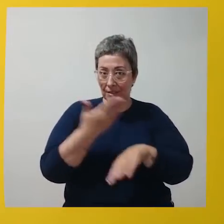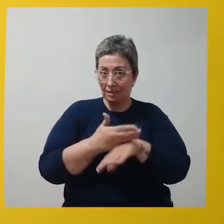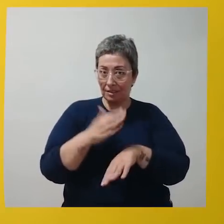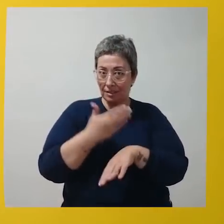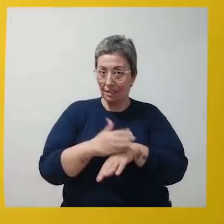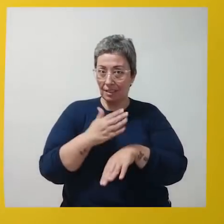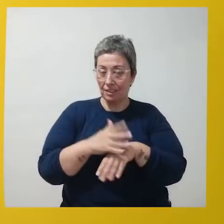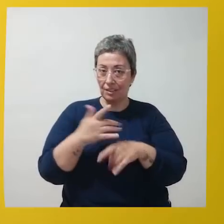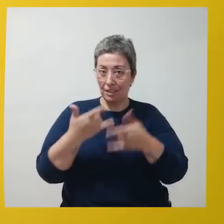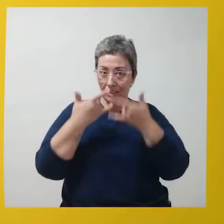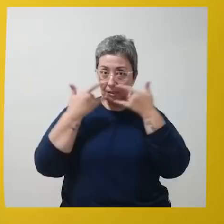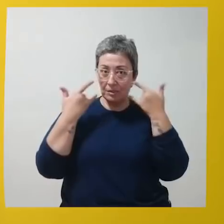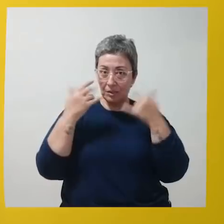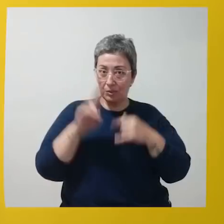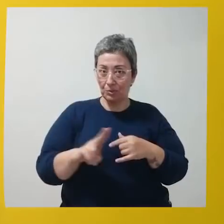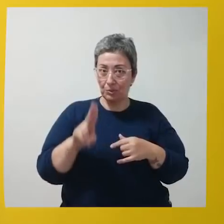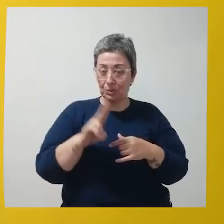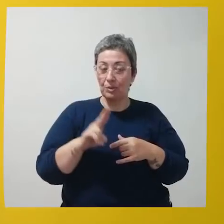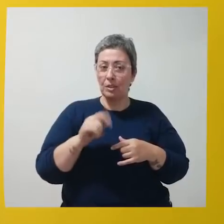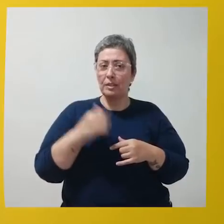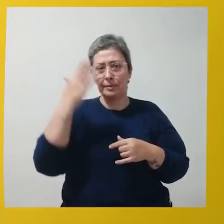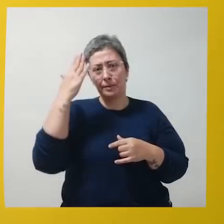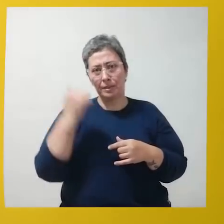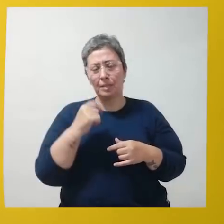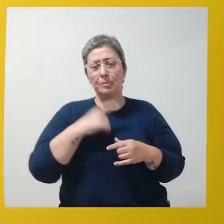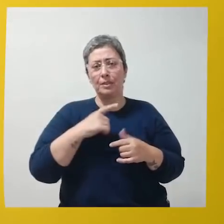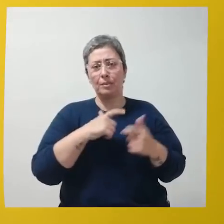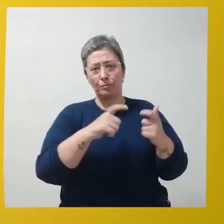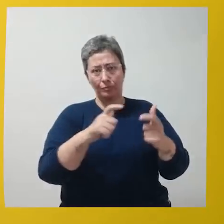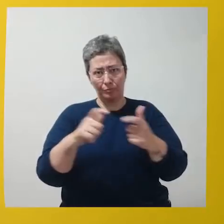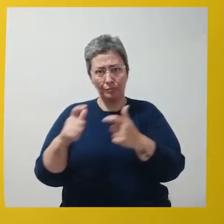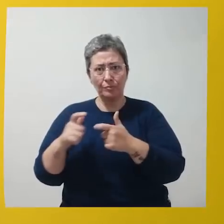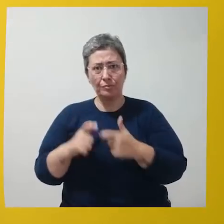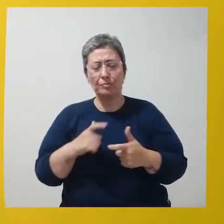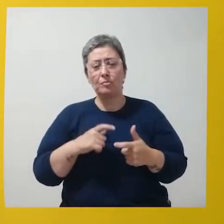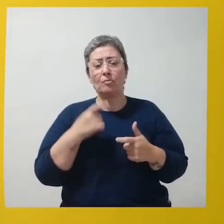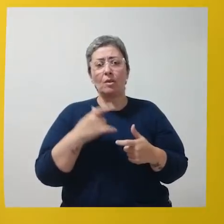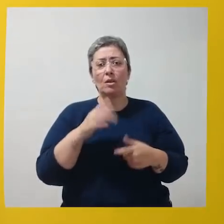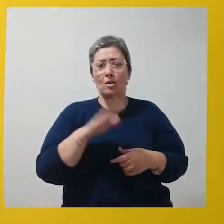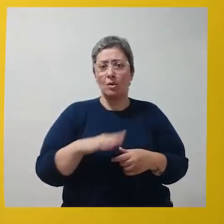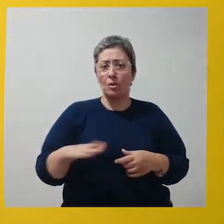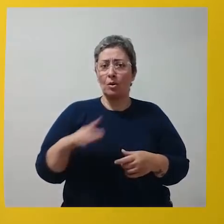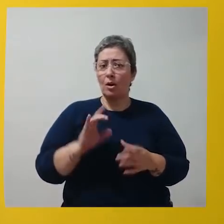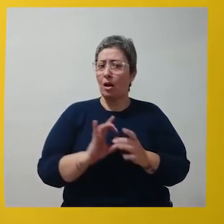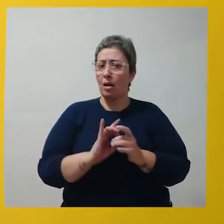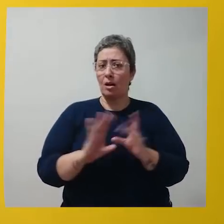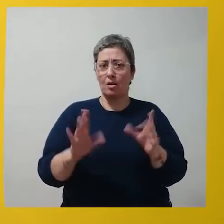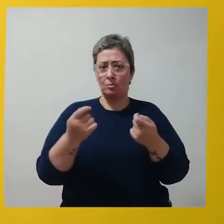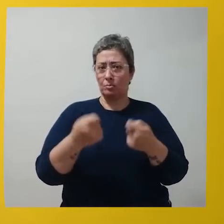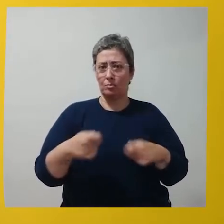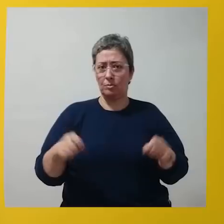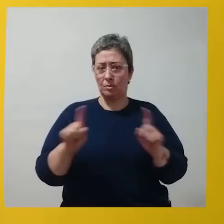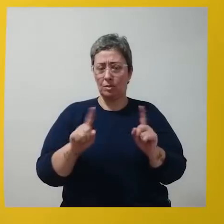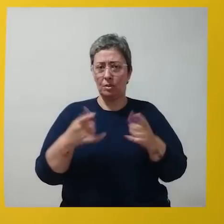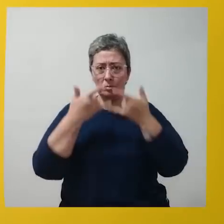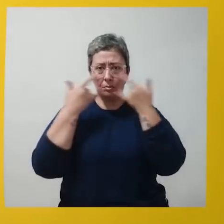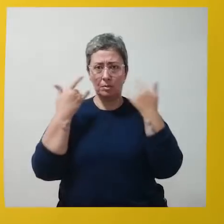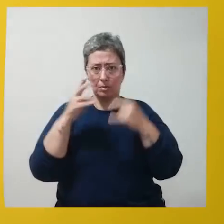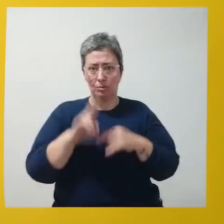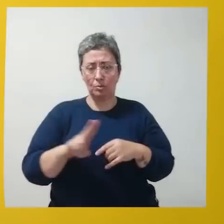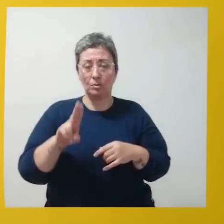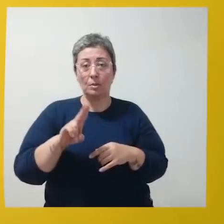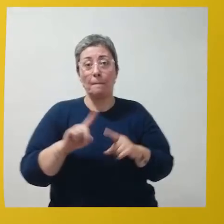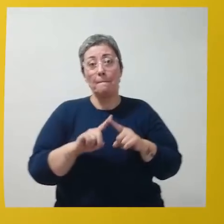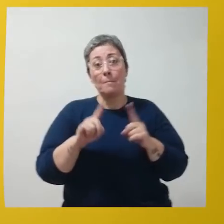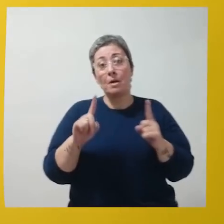a utilização da máscara? Nós sabemos que em alguns lugares, as crianças são isentas do uso da máscara, mas não